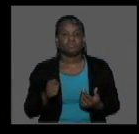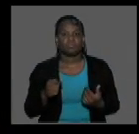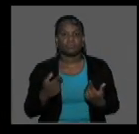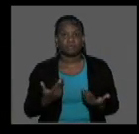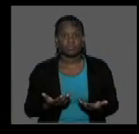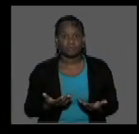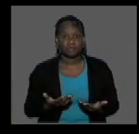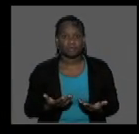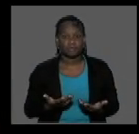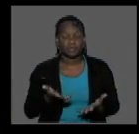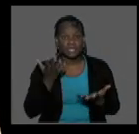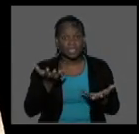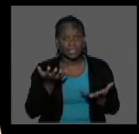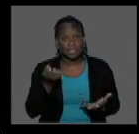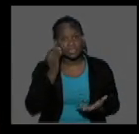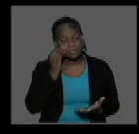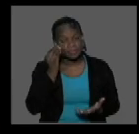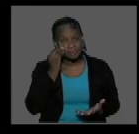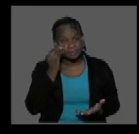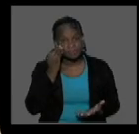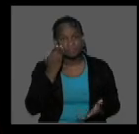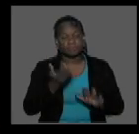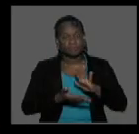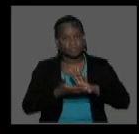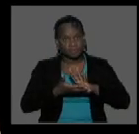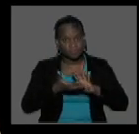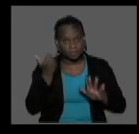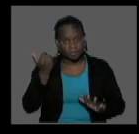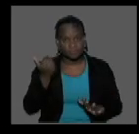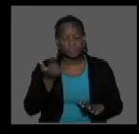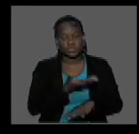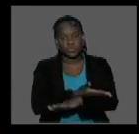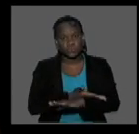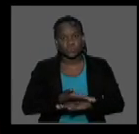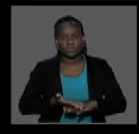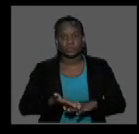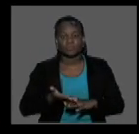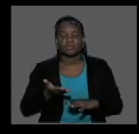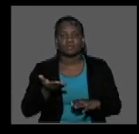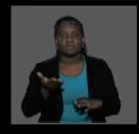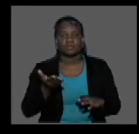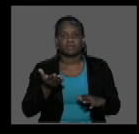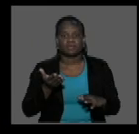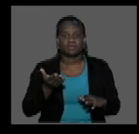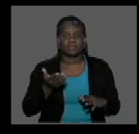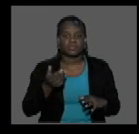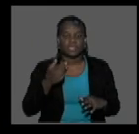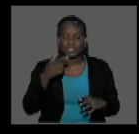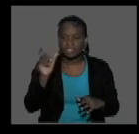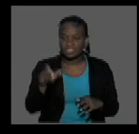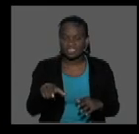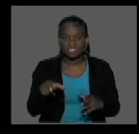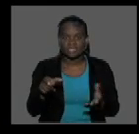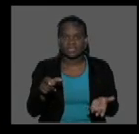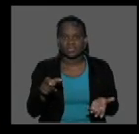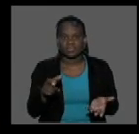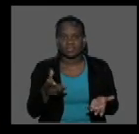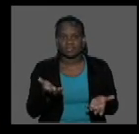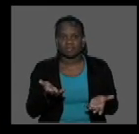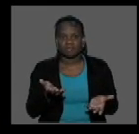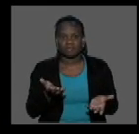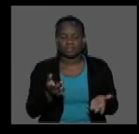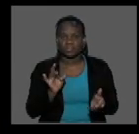que tenta tirar essa tradição desse